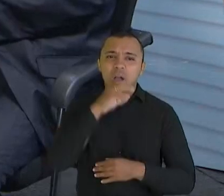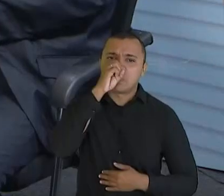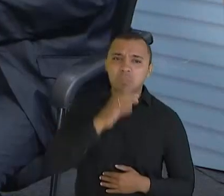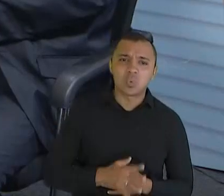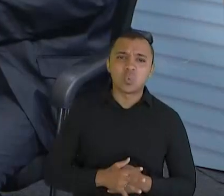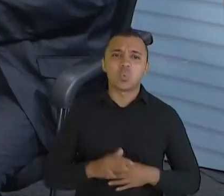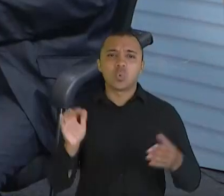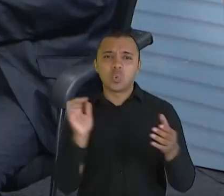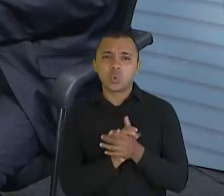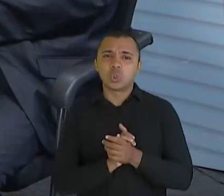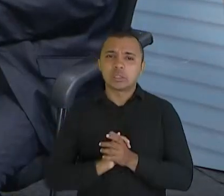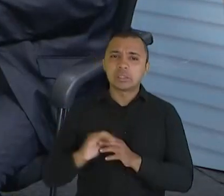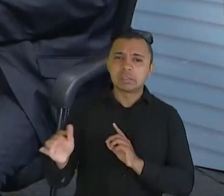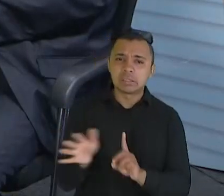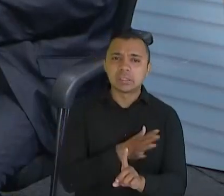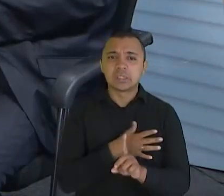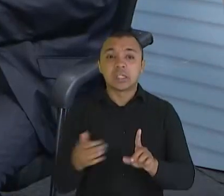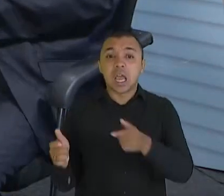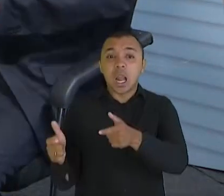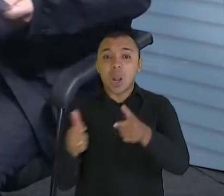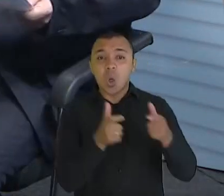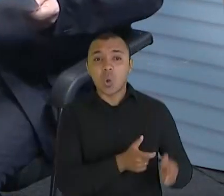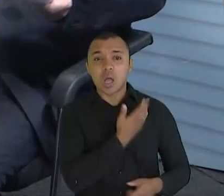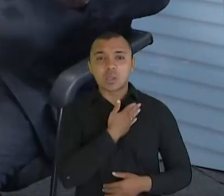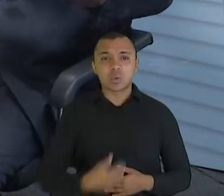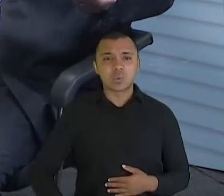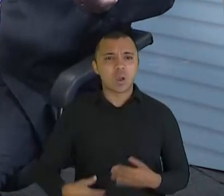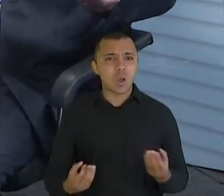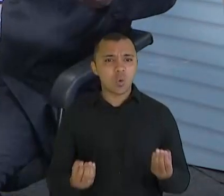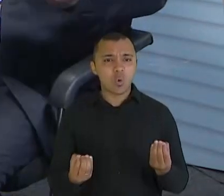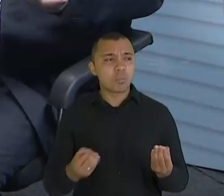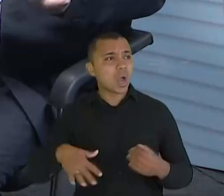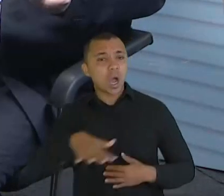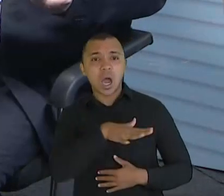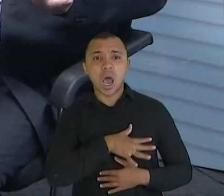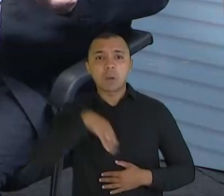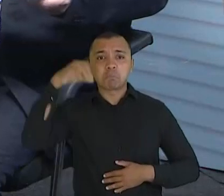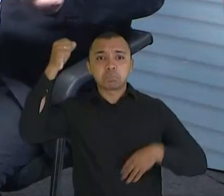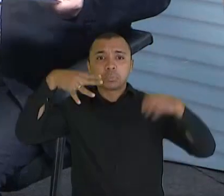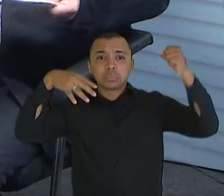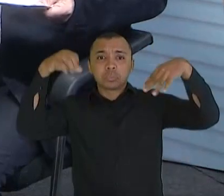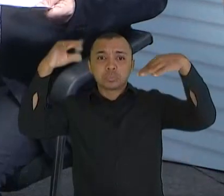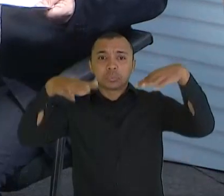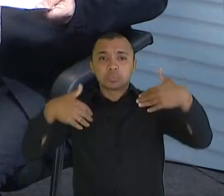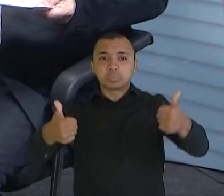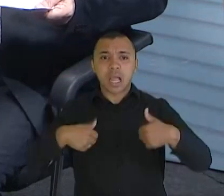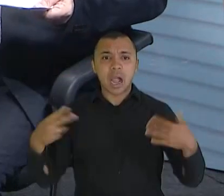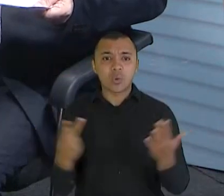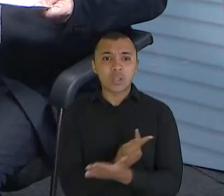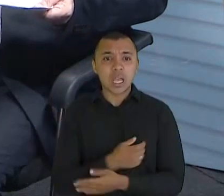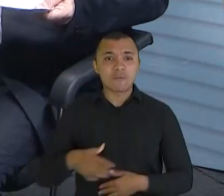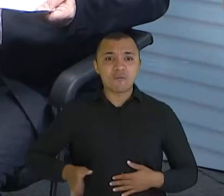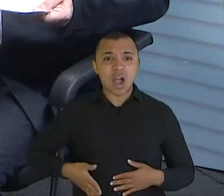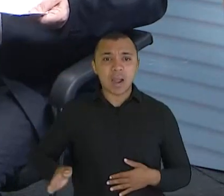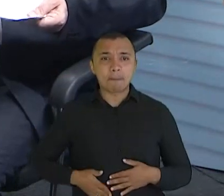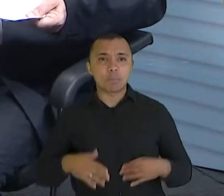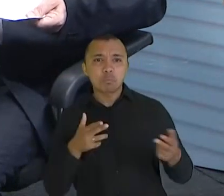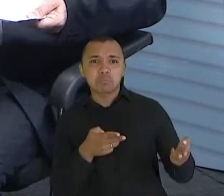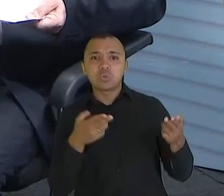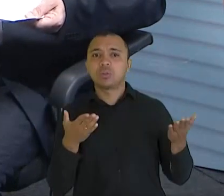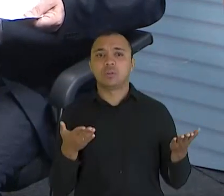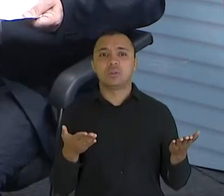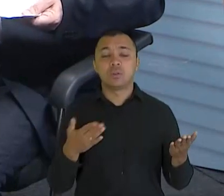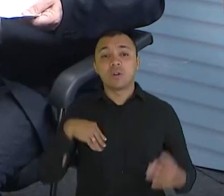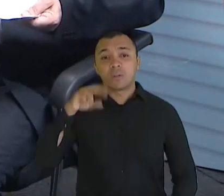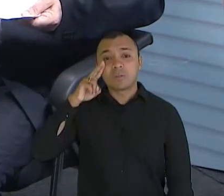familiar. E até os espaços públicos estão ficando inseguros, porque a gente imaginava que um espaço público iluminado, com muita gente, inibiria a ação criminosa.